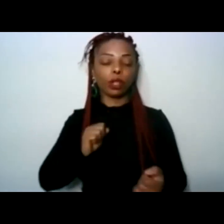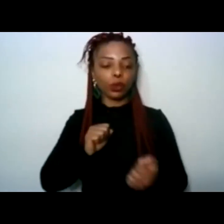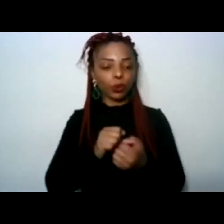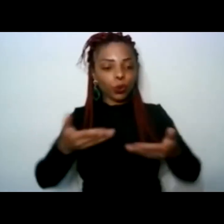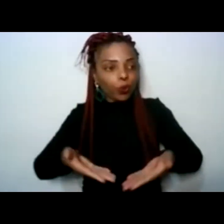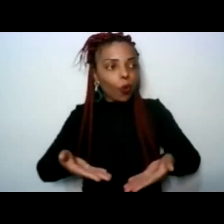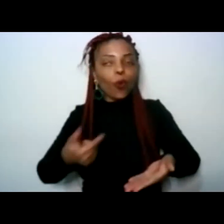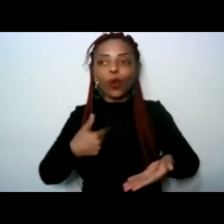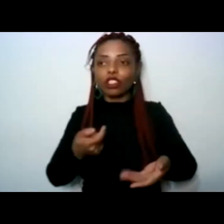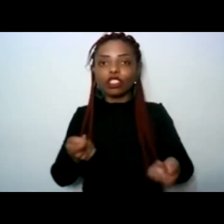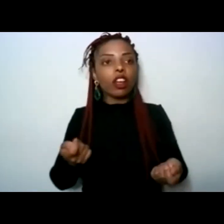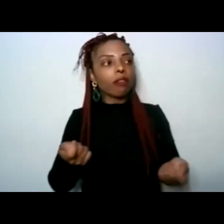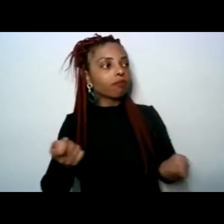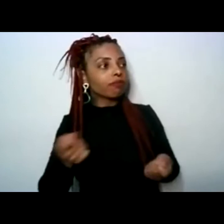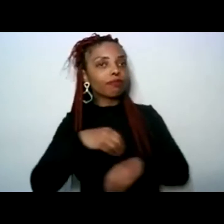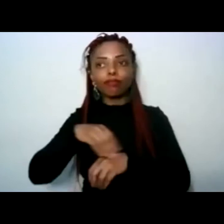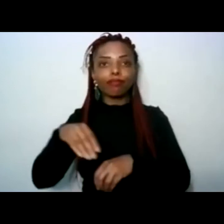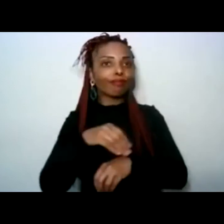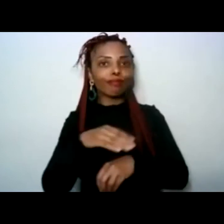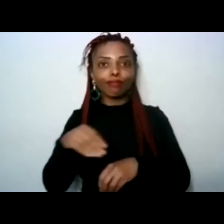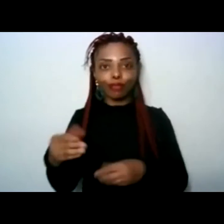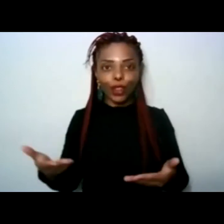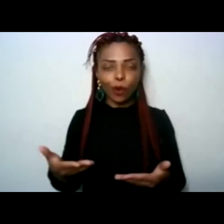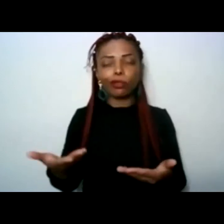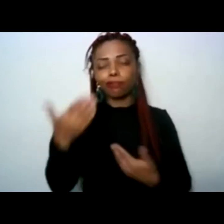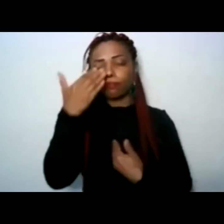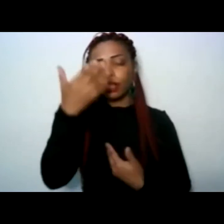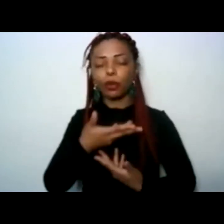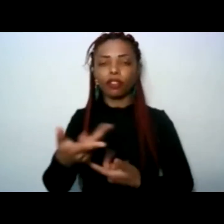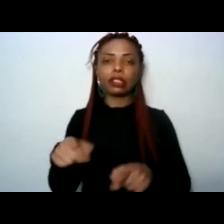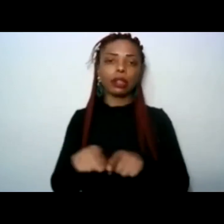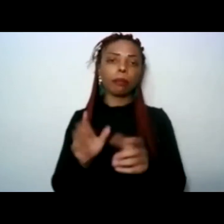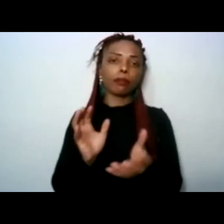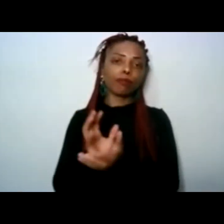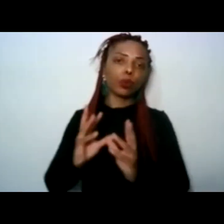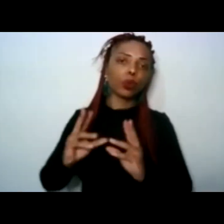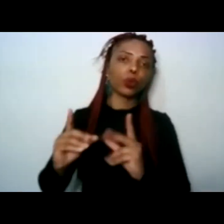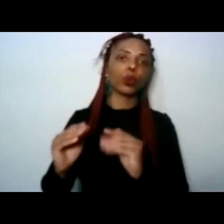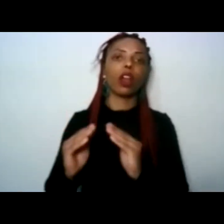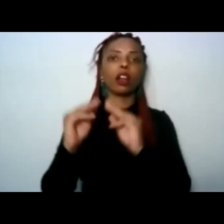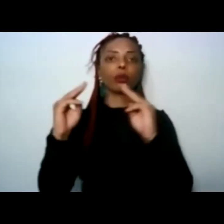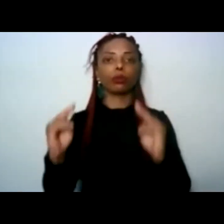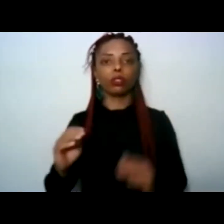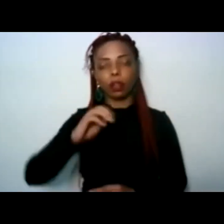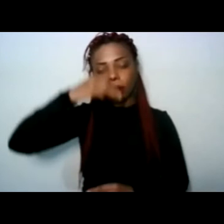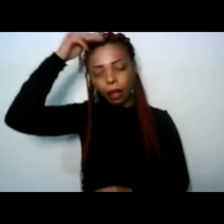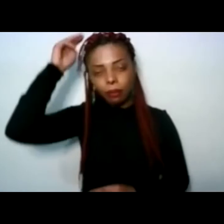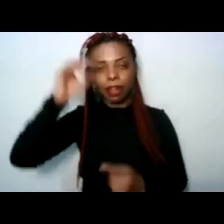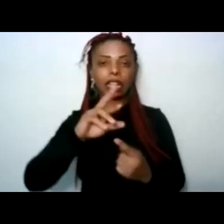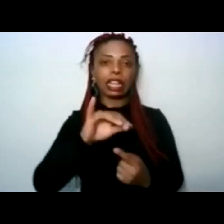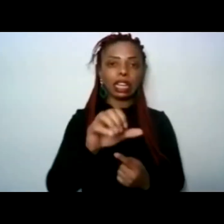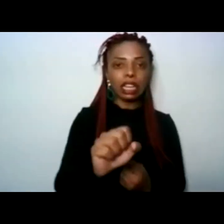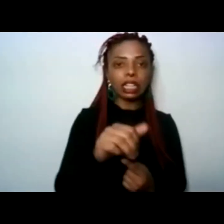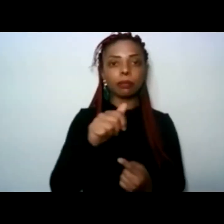agradeço o convite. E também a toda a equipe da Casa Museu Emma Klabin, a Cris Montela, a todos da equipe